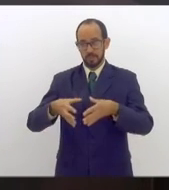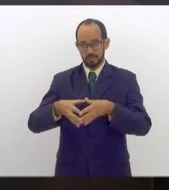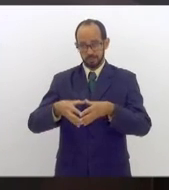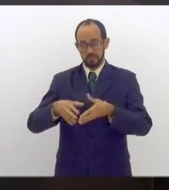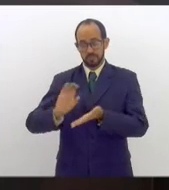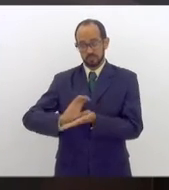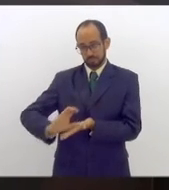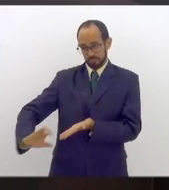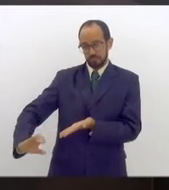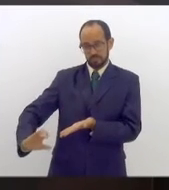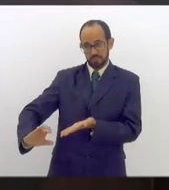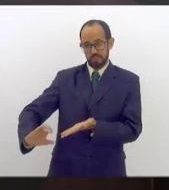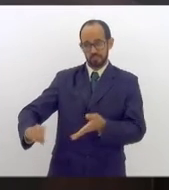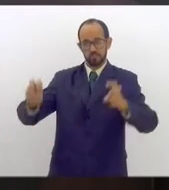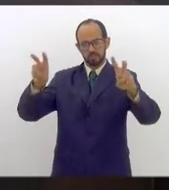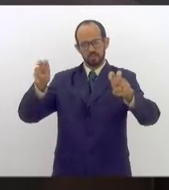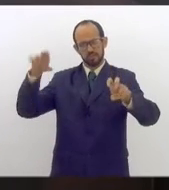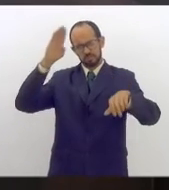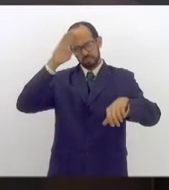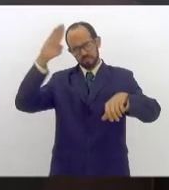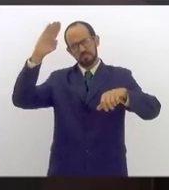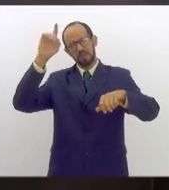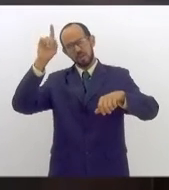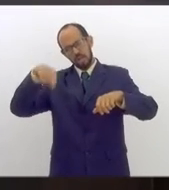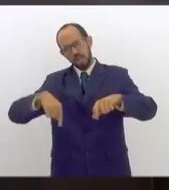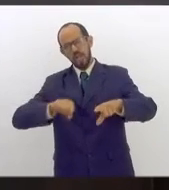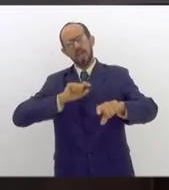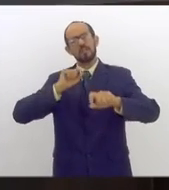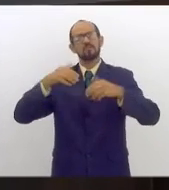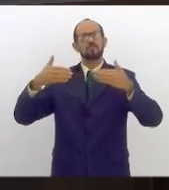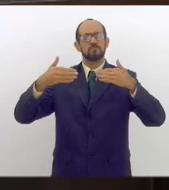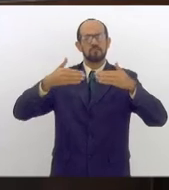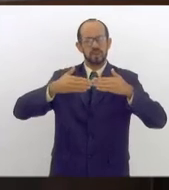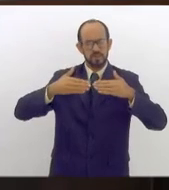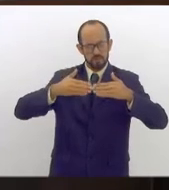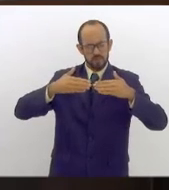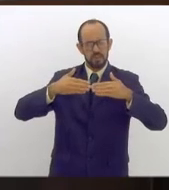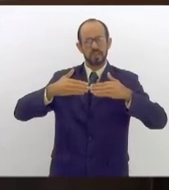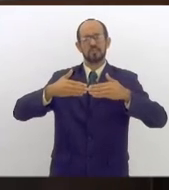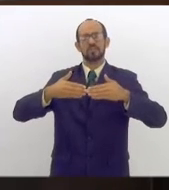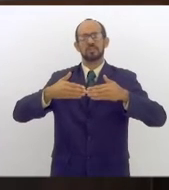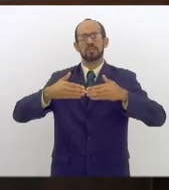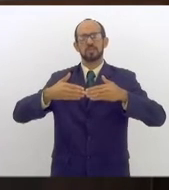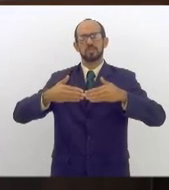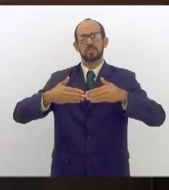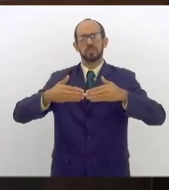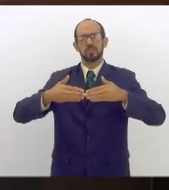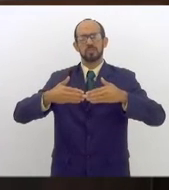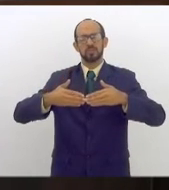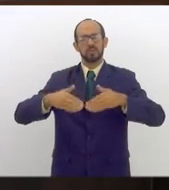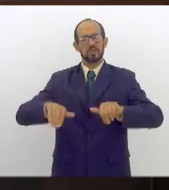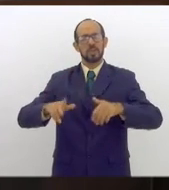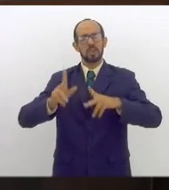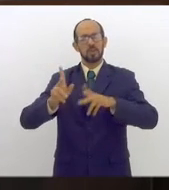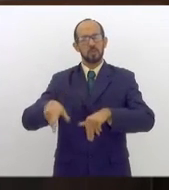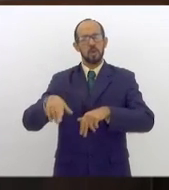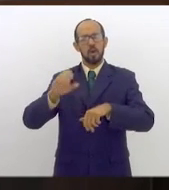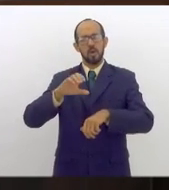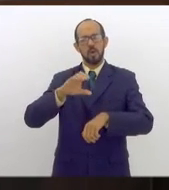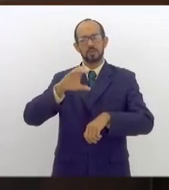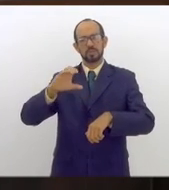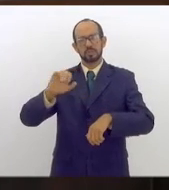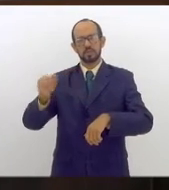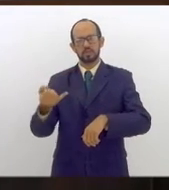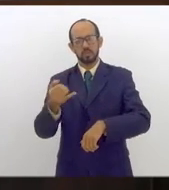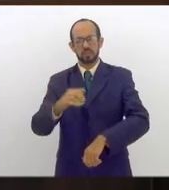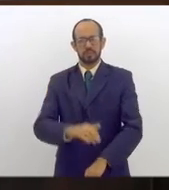de Orçamento, no mérito, o parecer é favorável, consoante o parecer da Comissão de Constituição